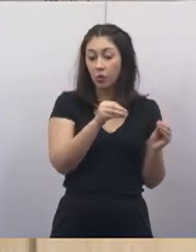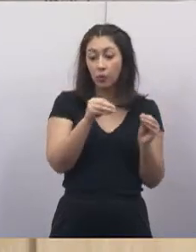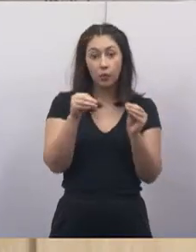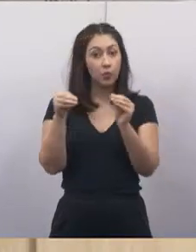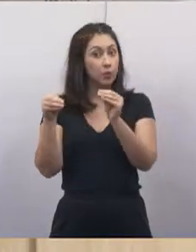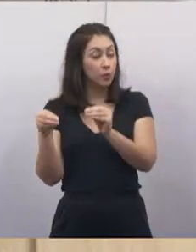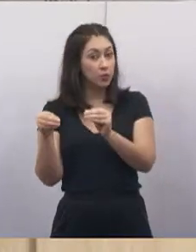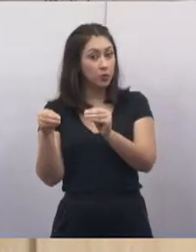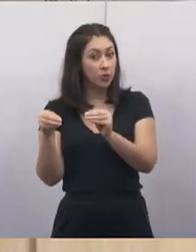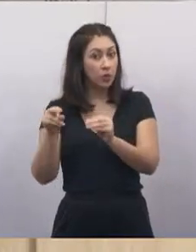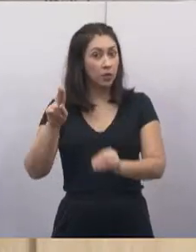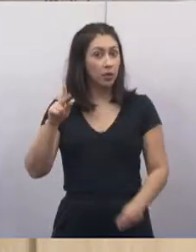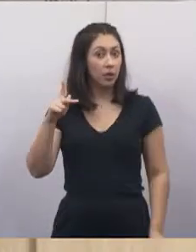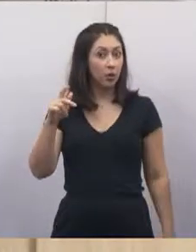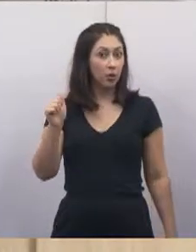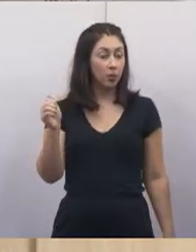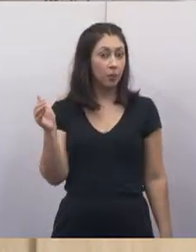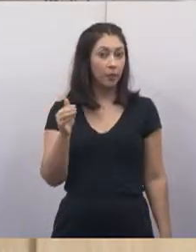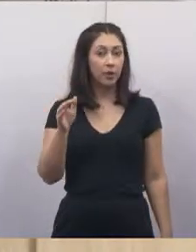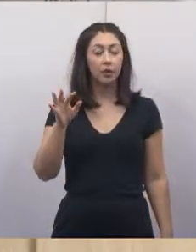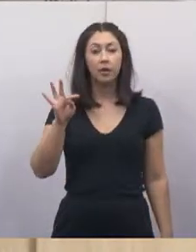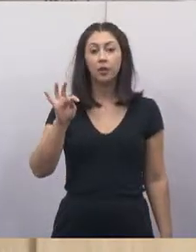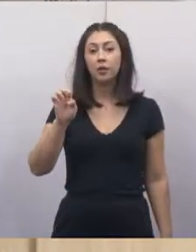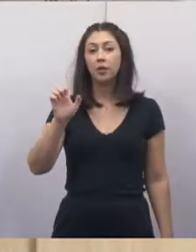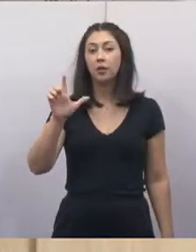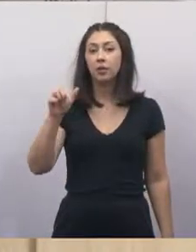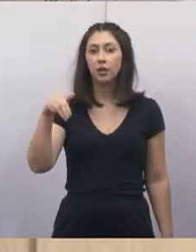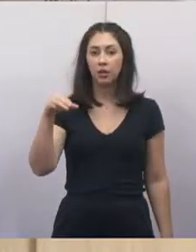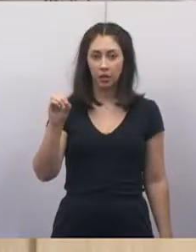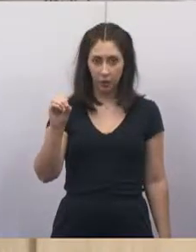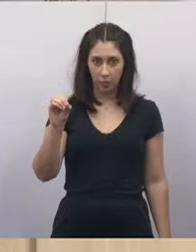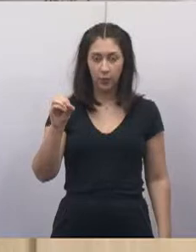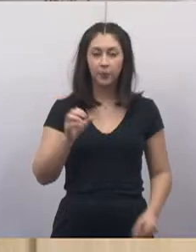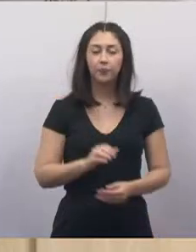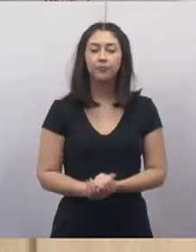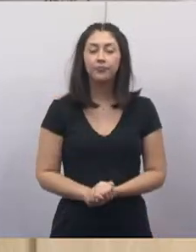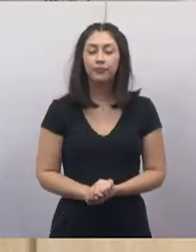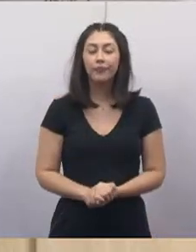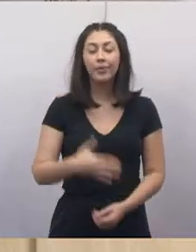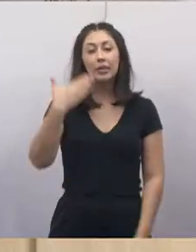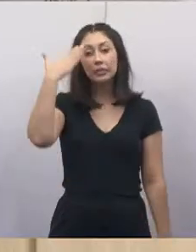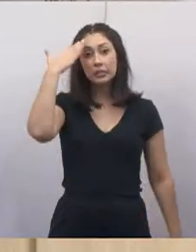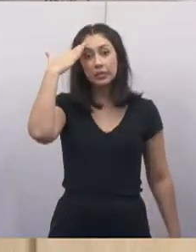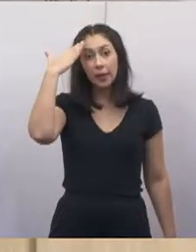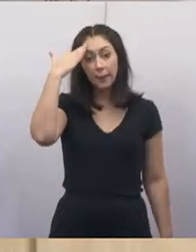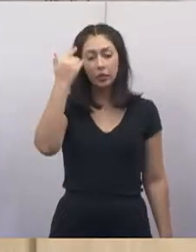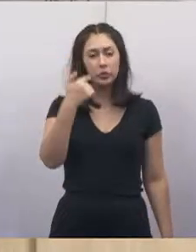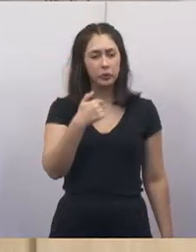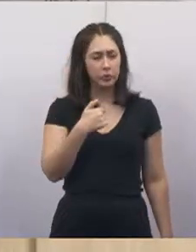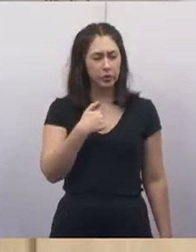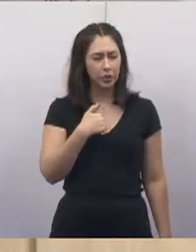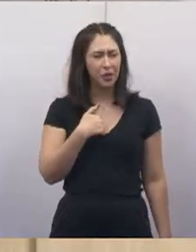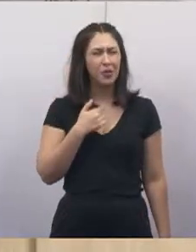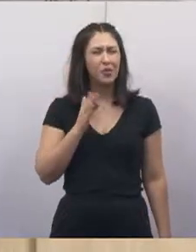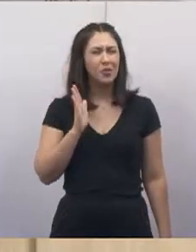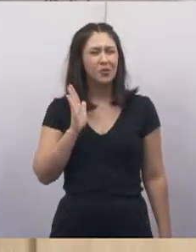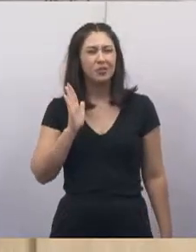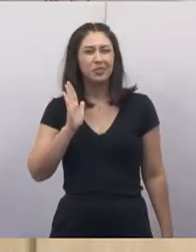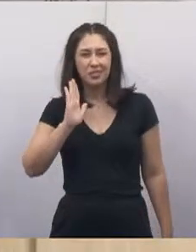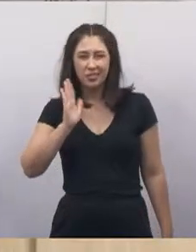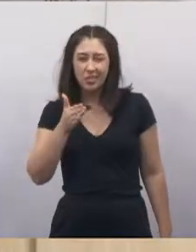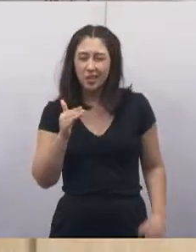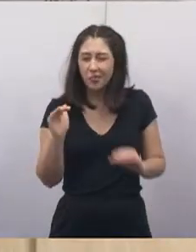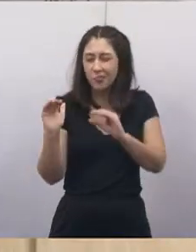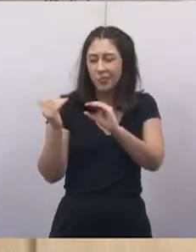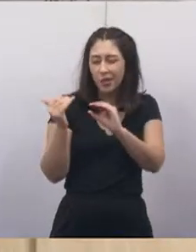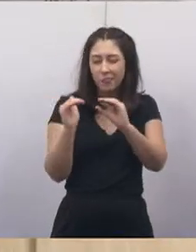realizados no Dr. Telmo de Almeida Cruz, na UPA. Considerando que esse vereador tem